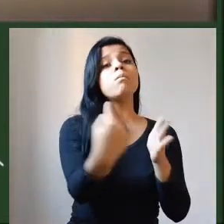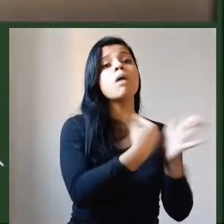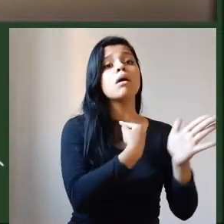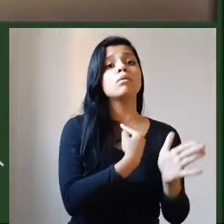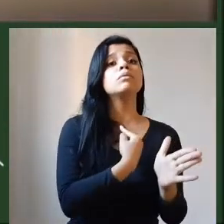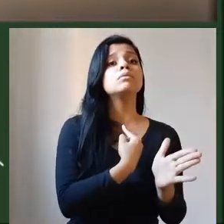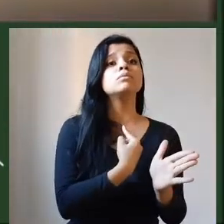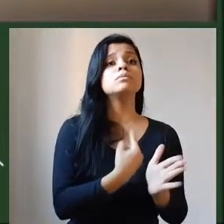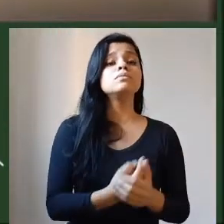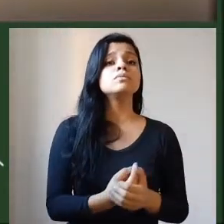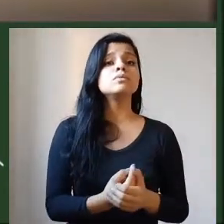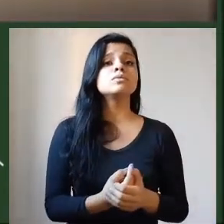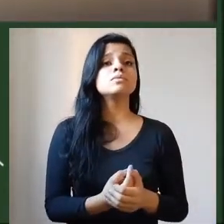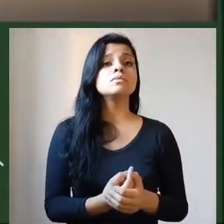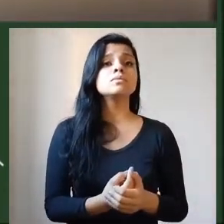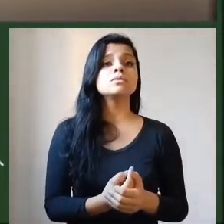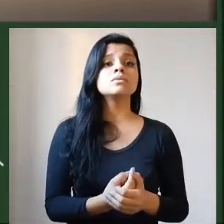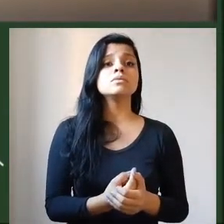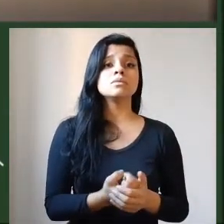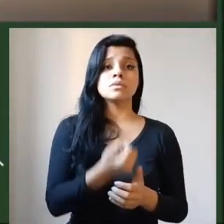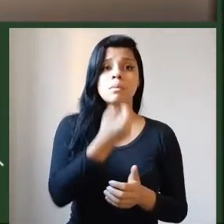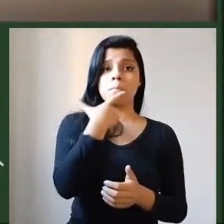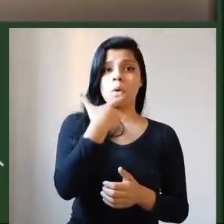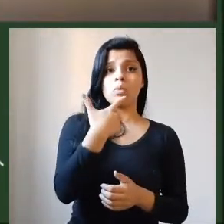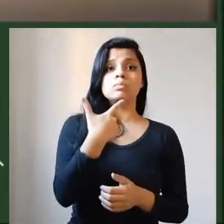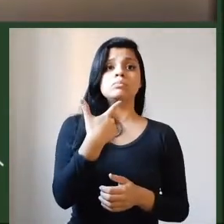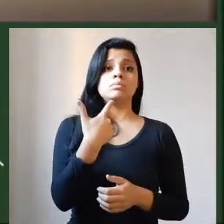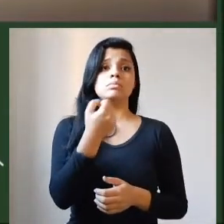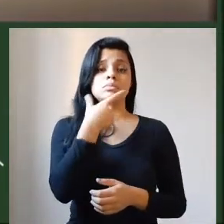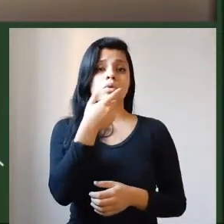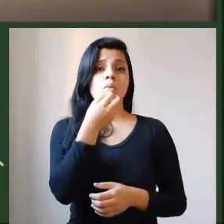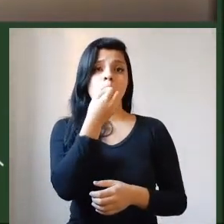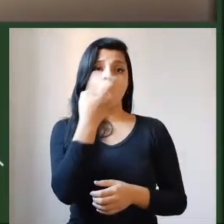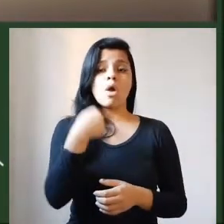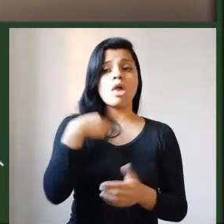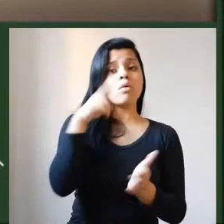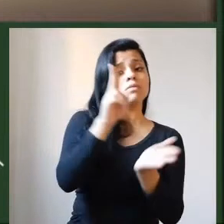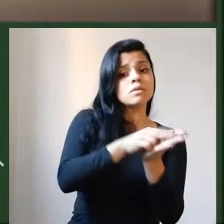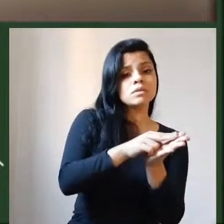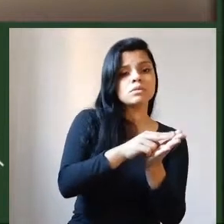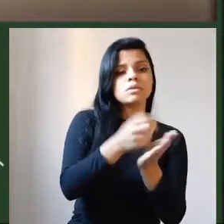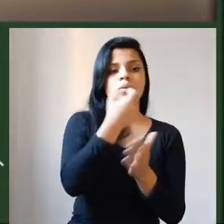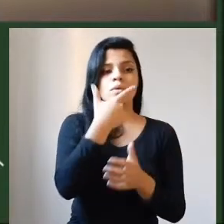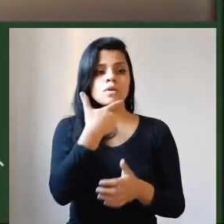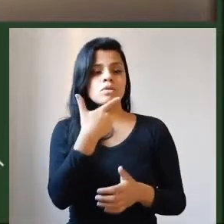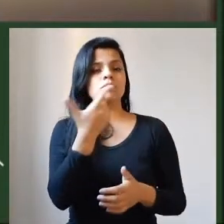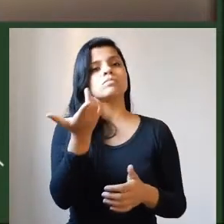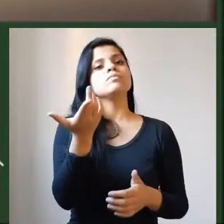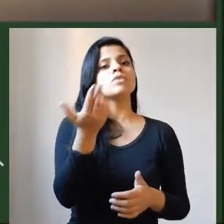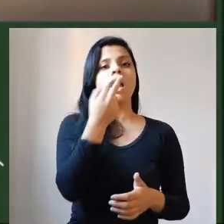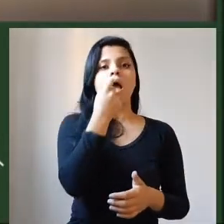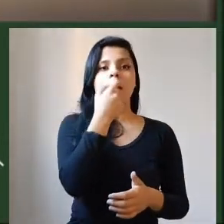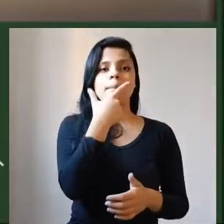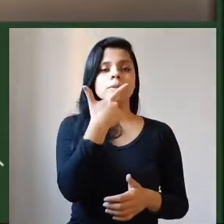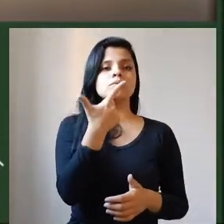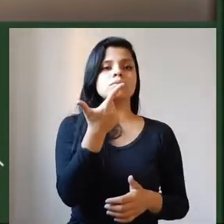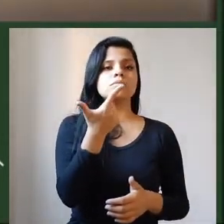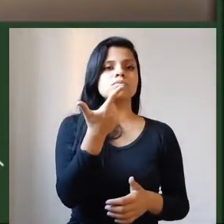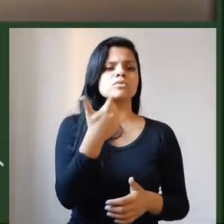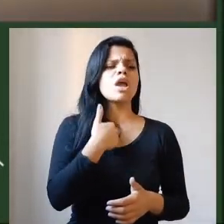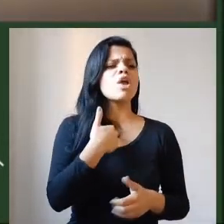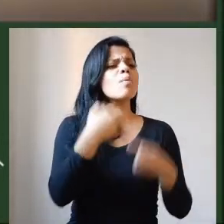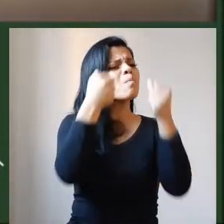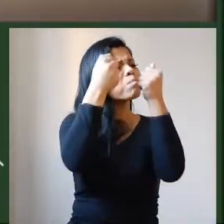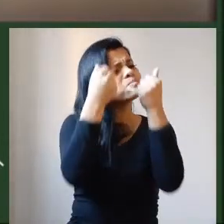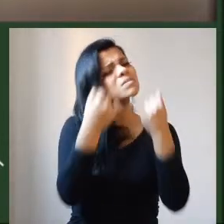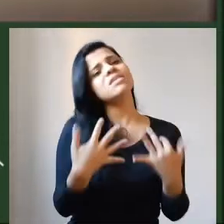internar um paciente, pergunta se vai tomar hidroxicloroquina, eu acho que deu para explicar bem o porquê não